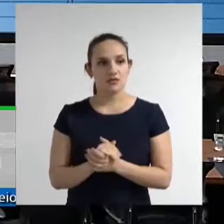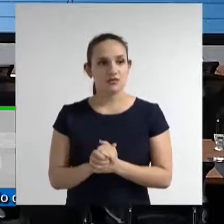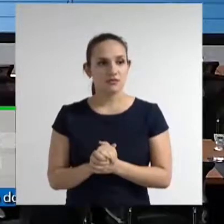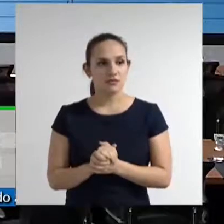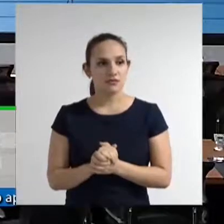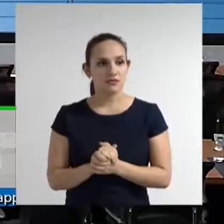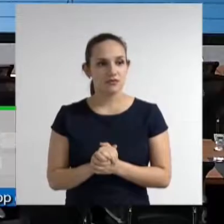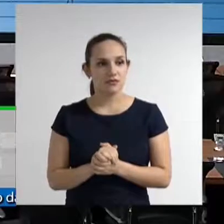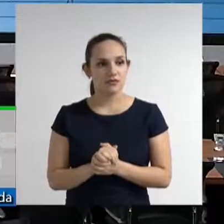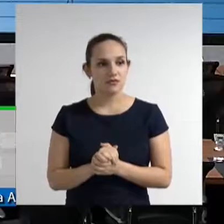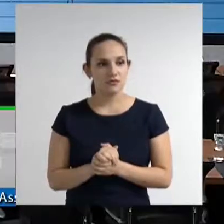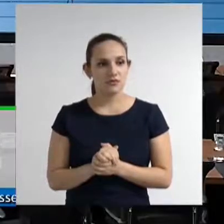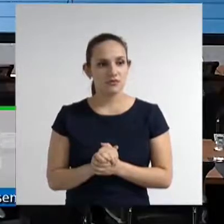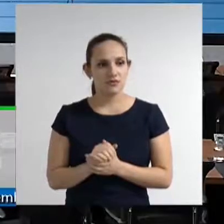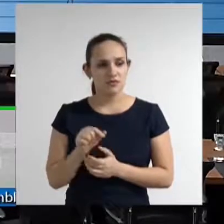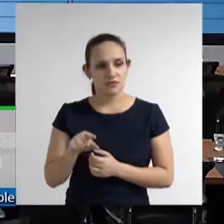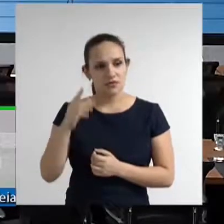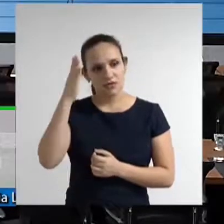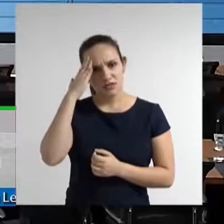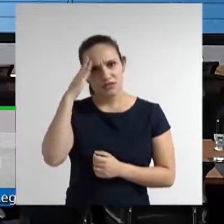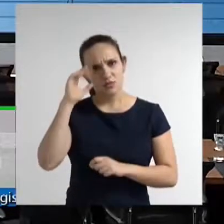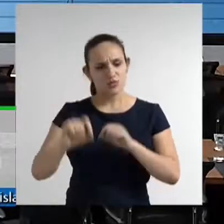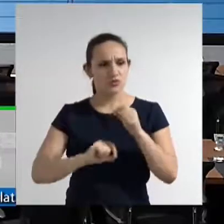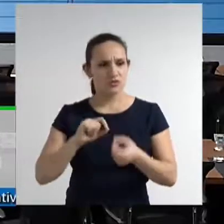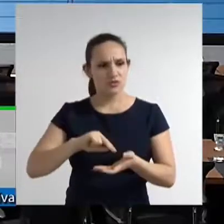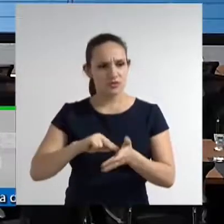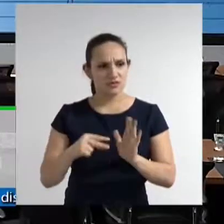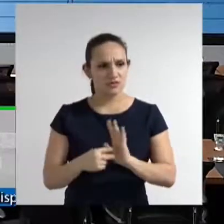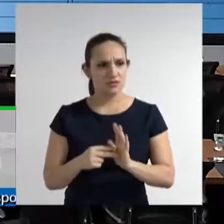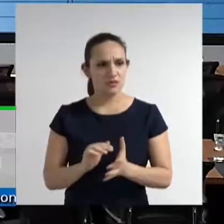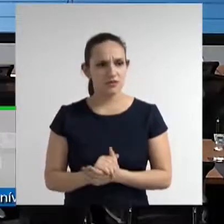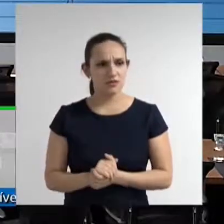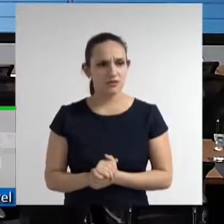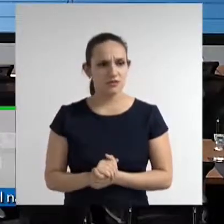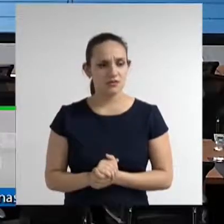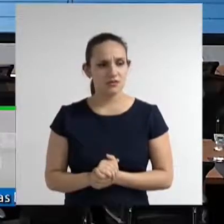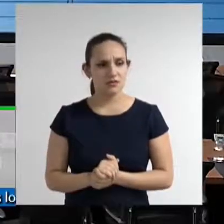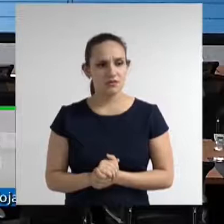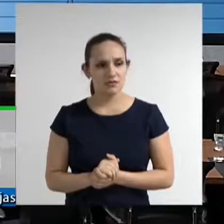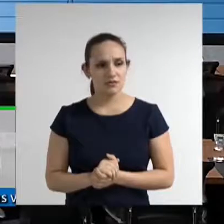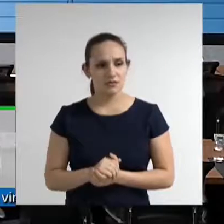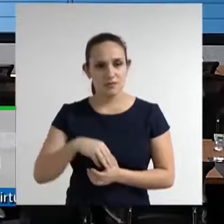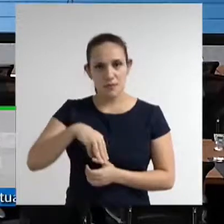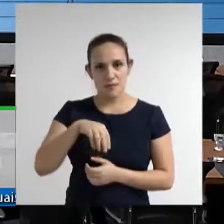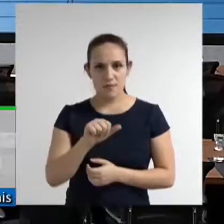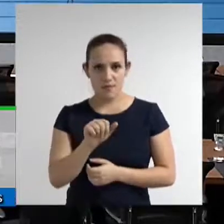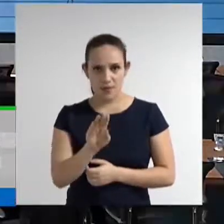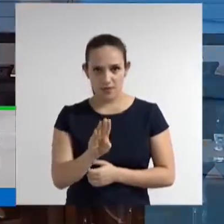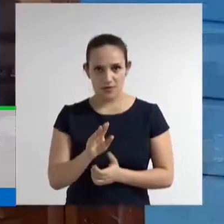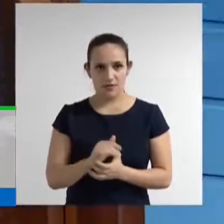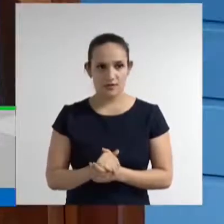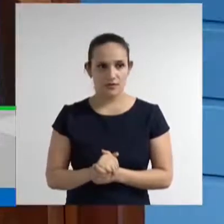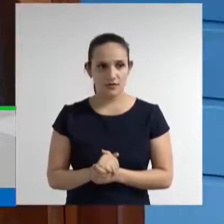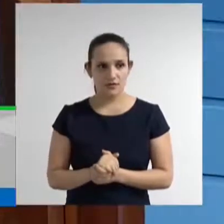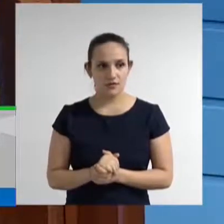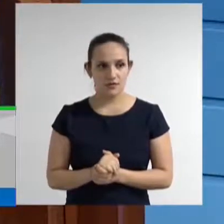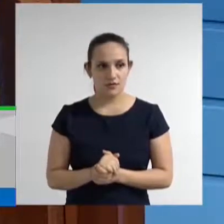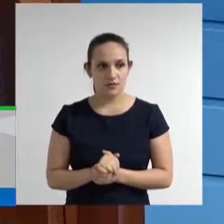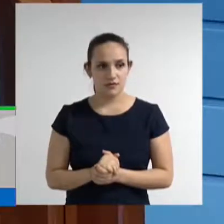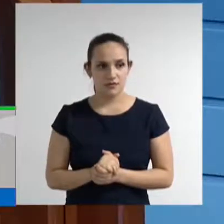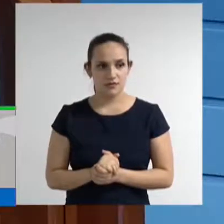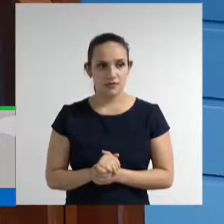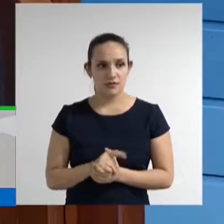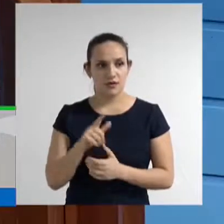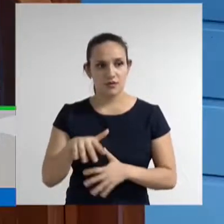alguém sabe o que significa MAB. MAB. MAB são